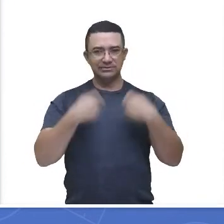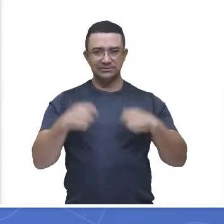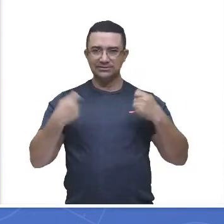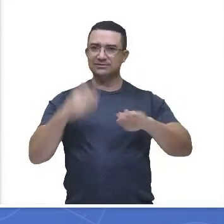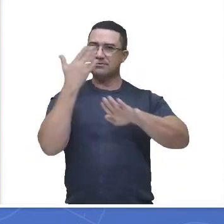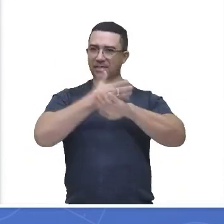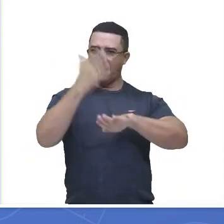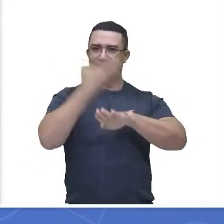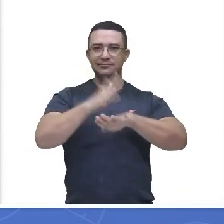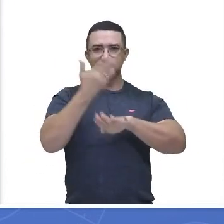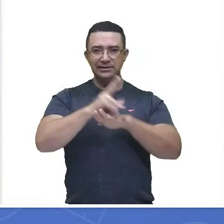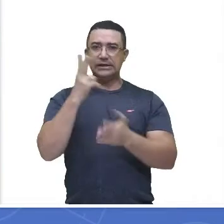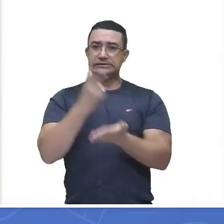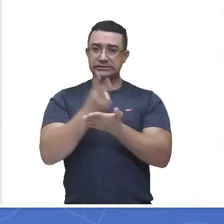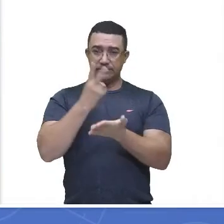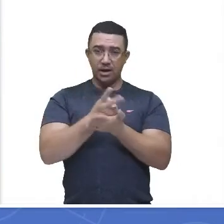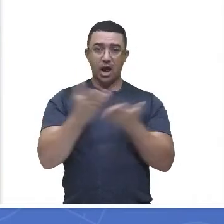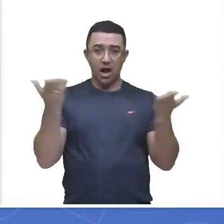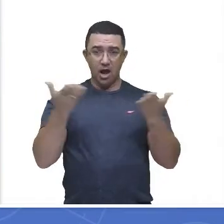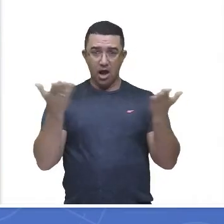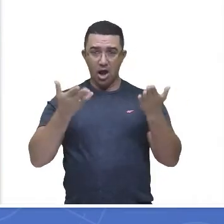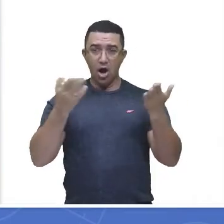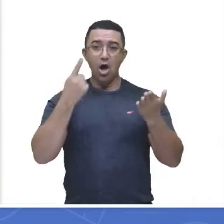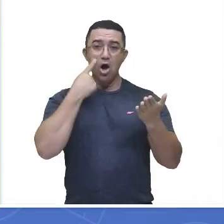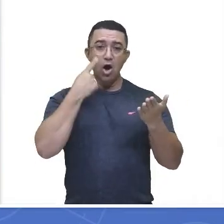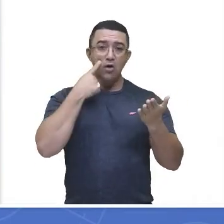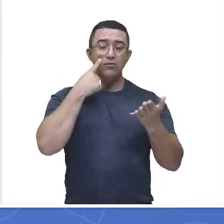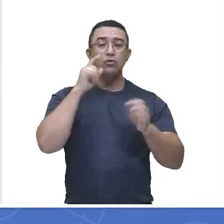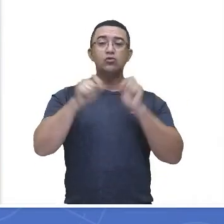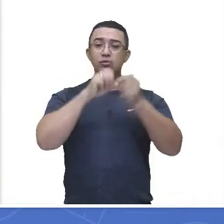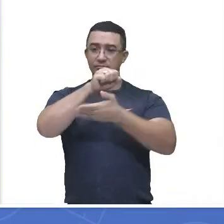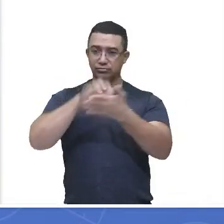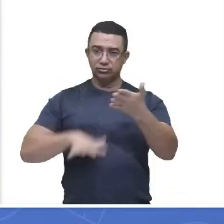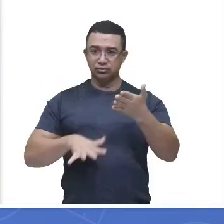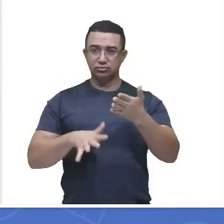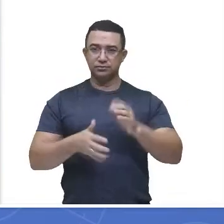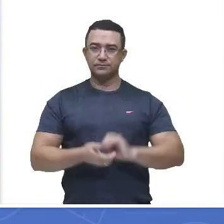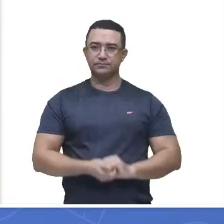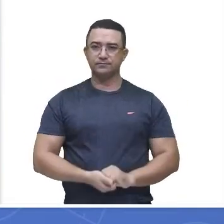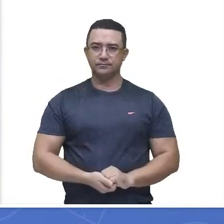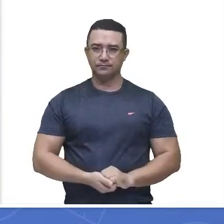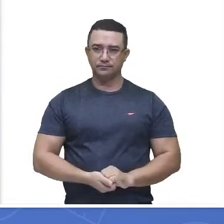sempre, né? Então, para a gente praticar, vamos para a nossa dinâmica.